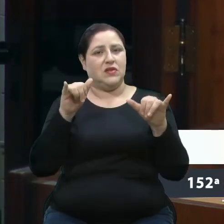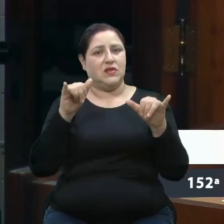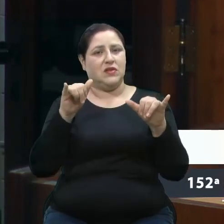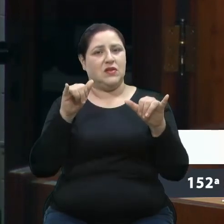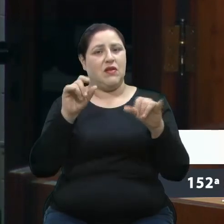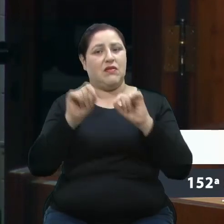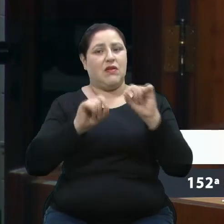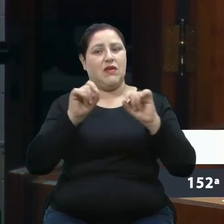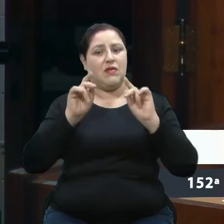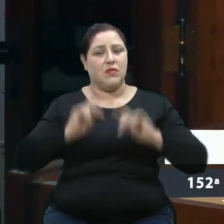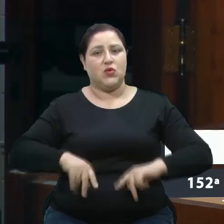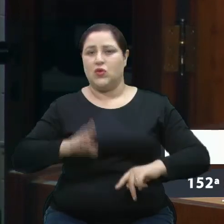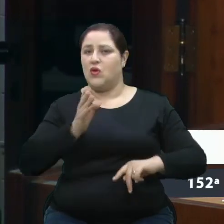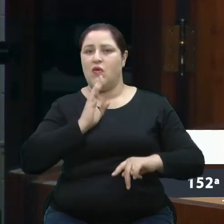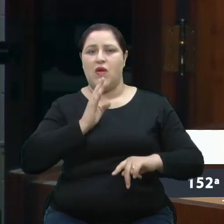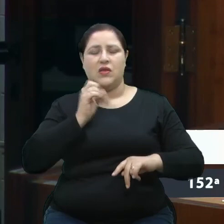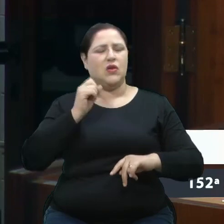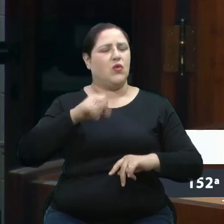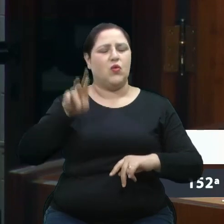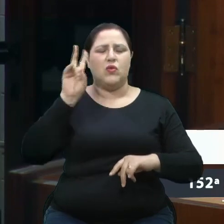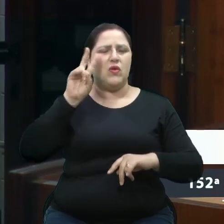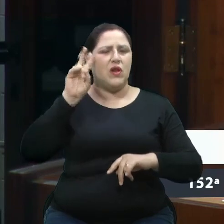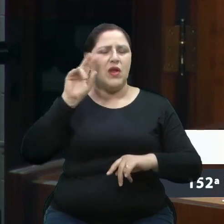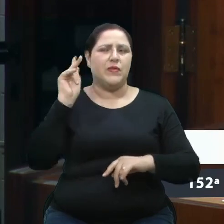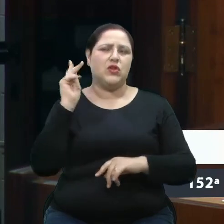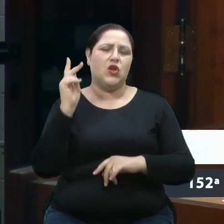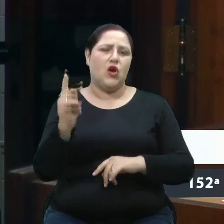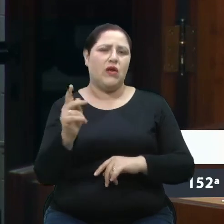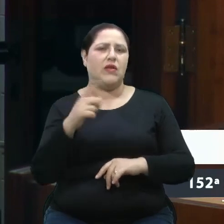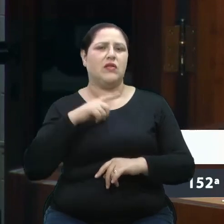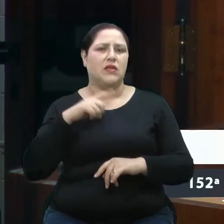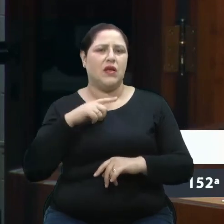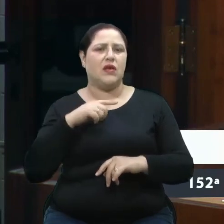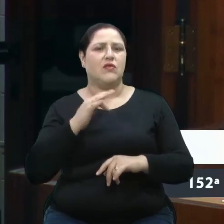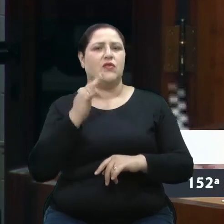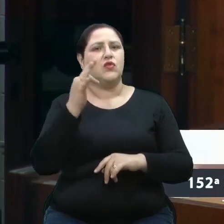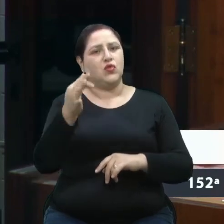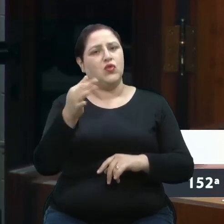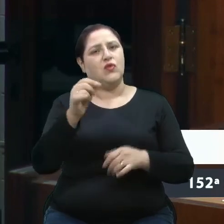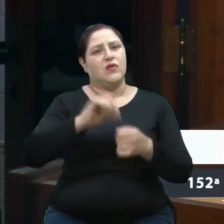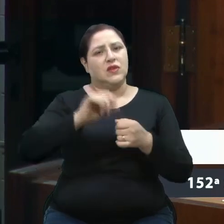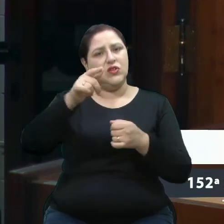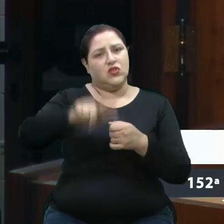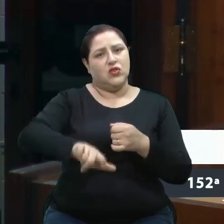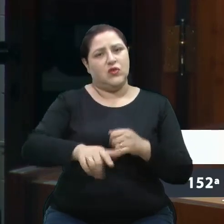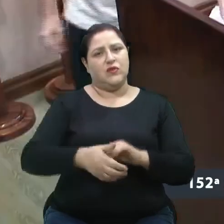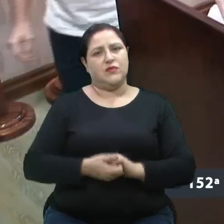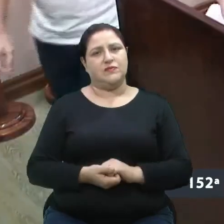quem não conhece ou não lembra de sua história está condenado a repeti-la. Muito obrigado.